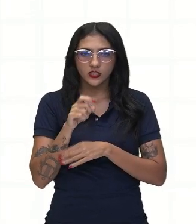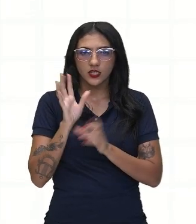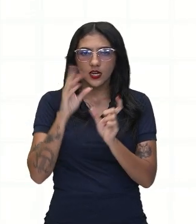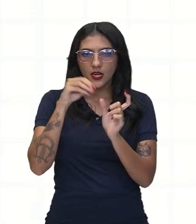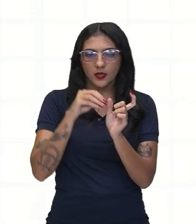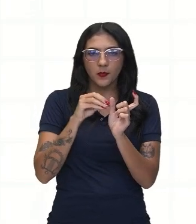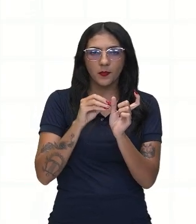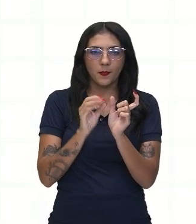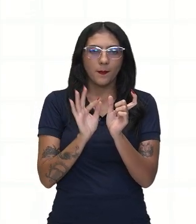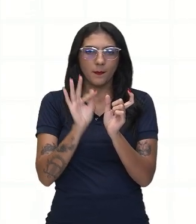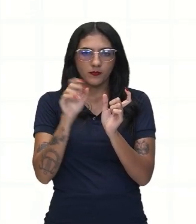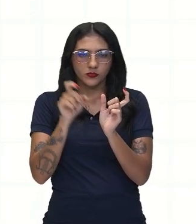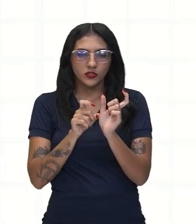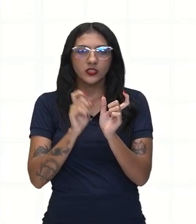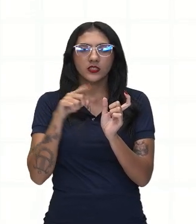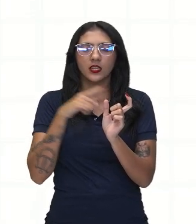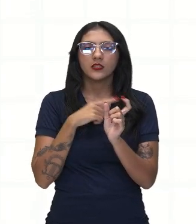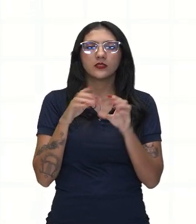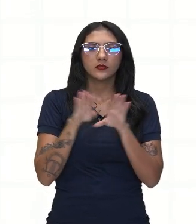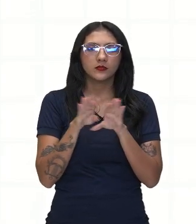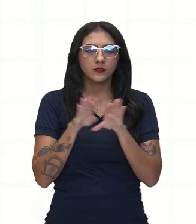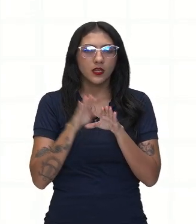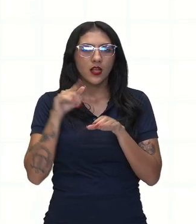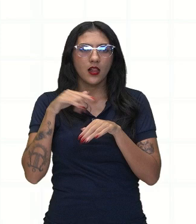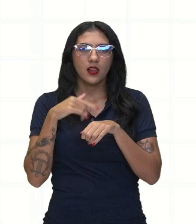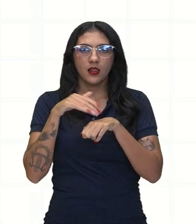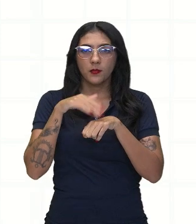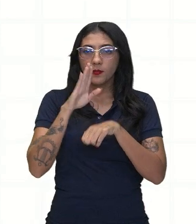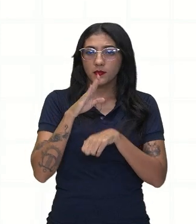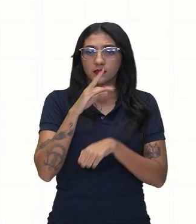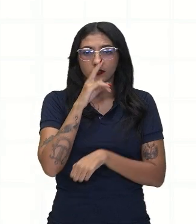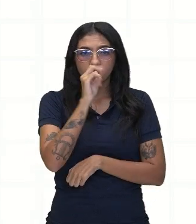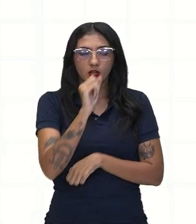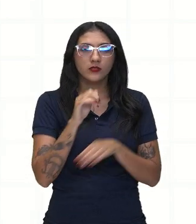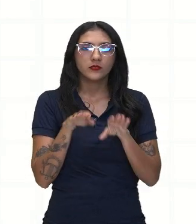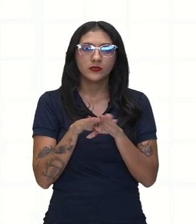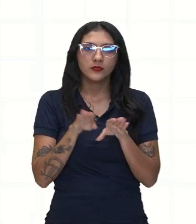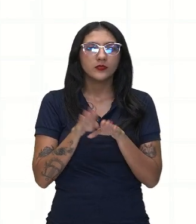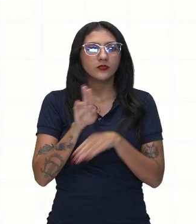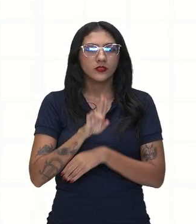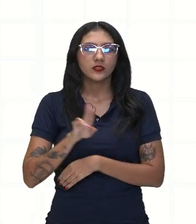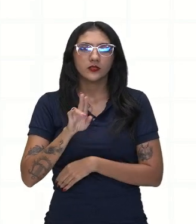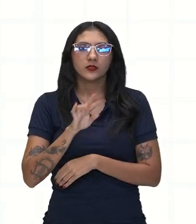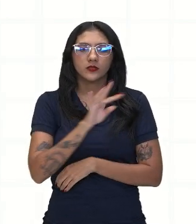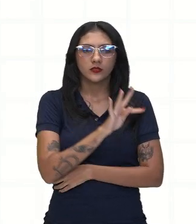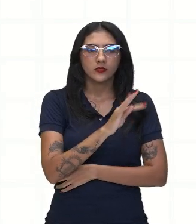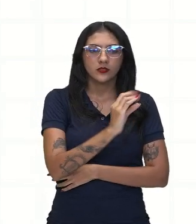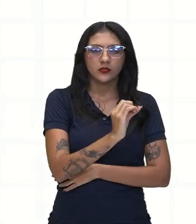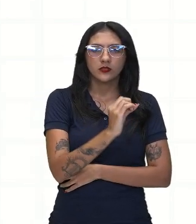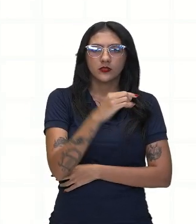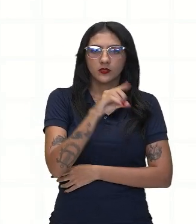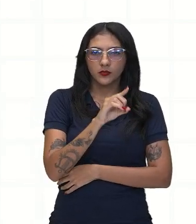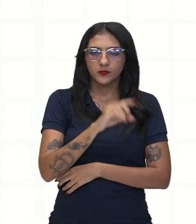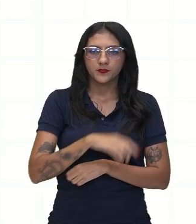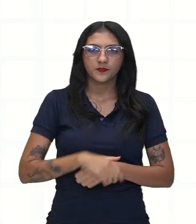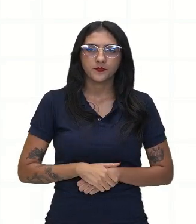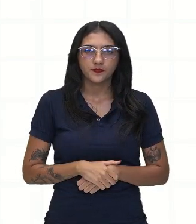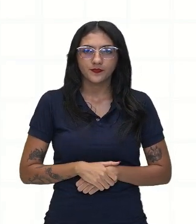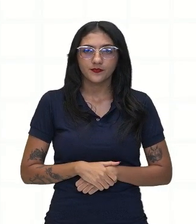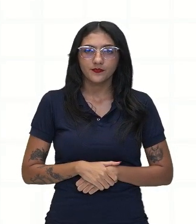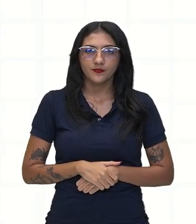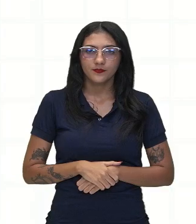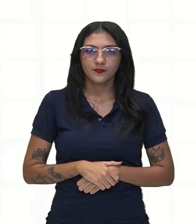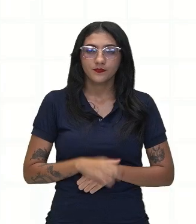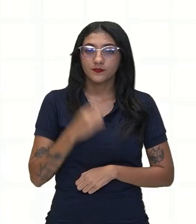a antepenúltima sílaba é a mais forte, vai receber o acento, tó. Lápis, a mesma